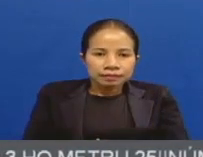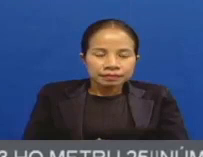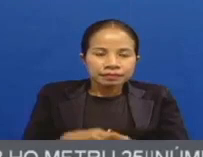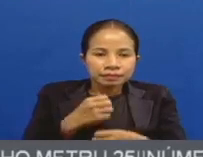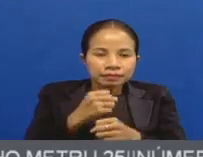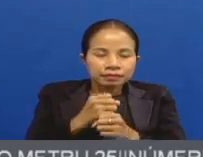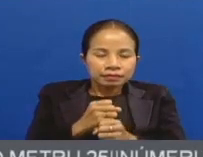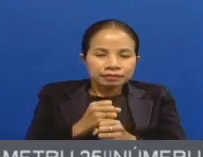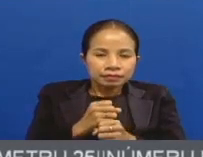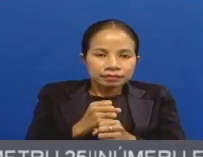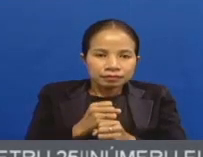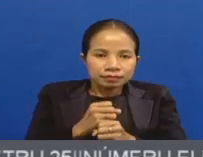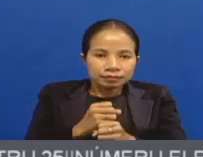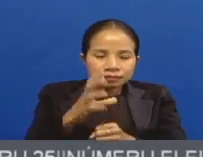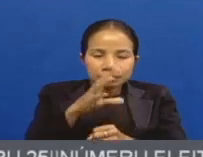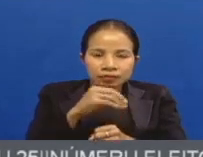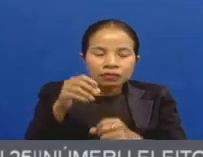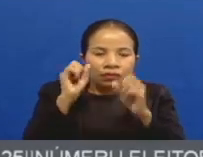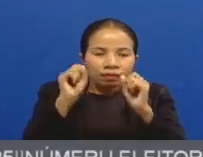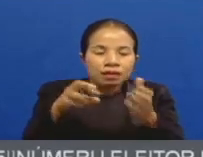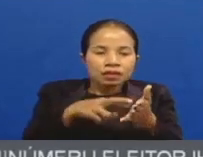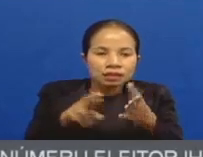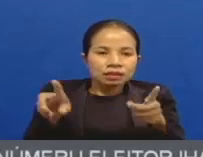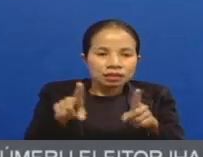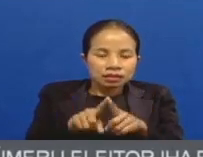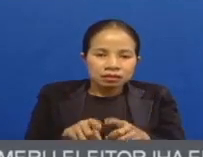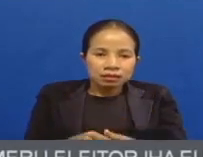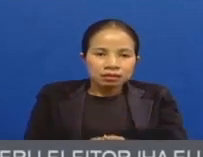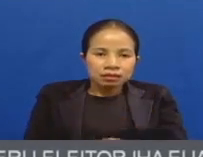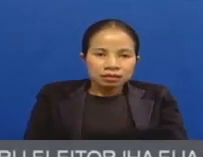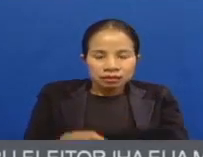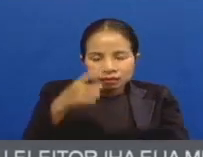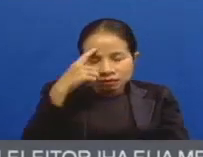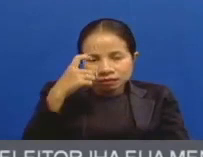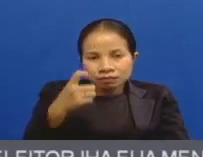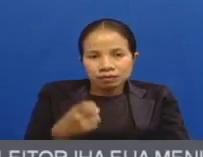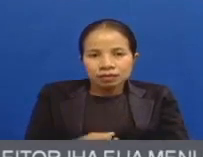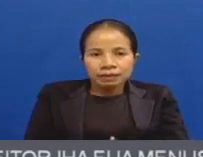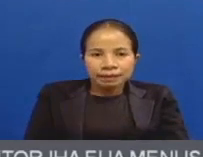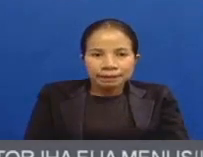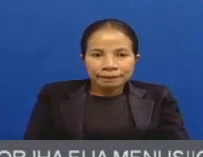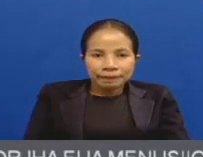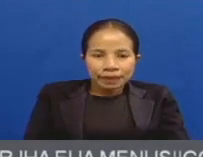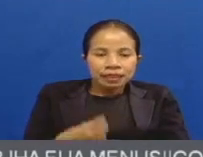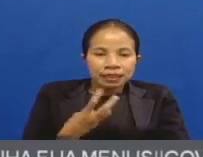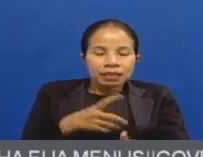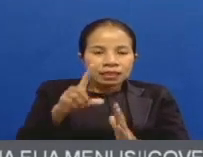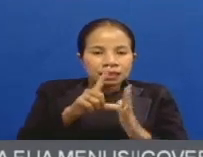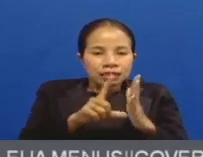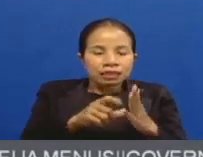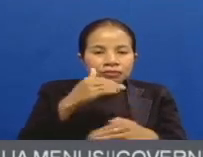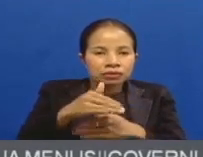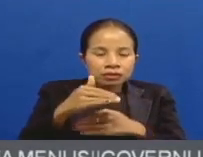halo apreciação e bele resistência autoinquérito. Tamba, e tem lei processo penal, até